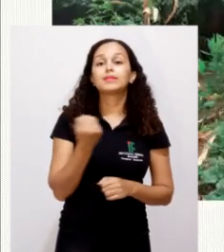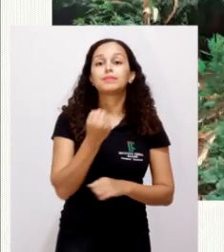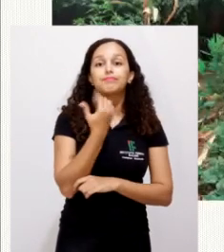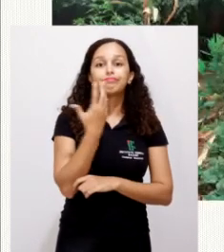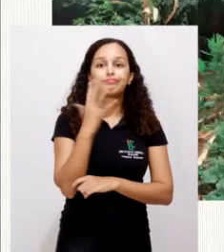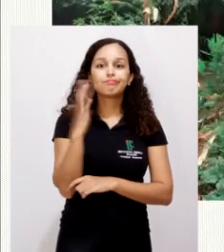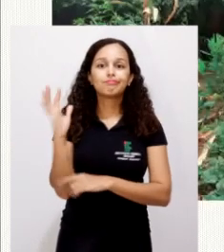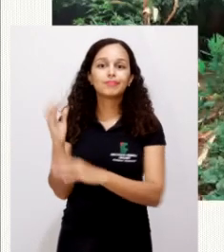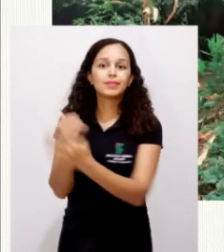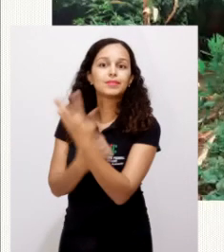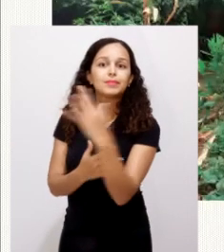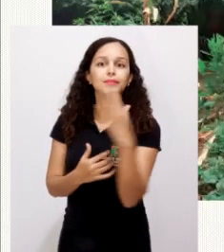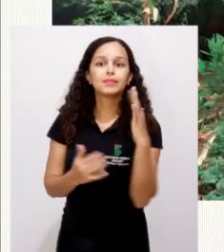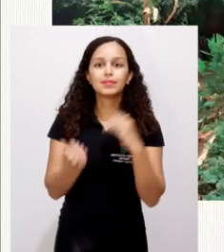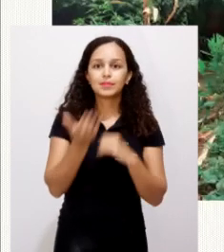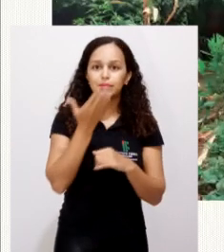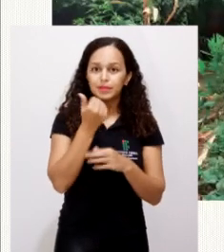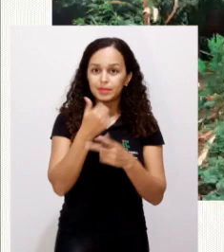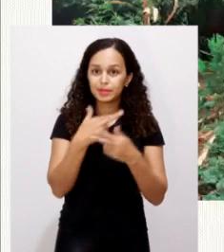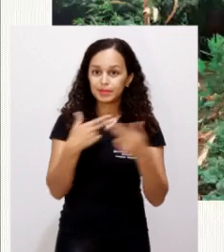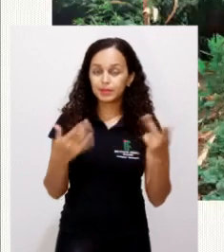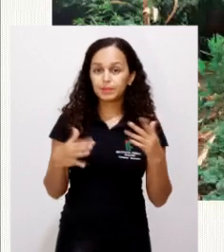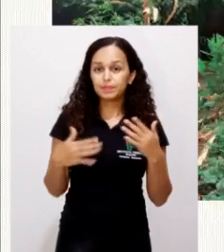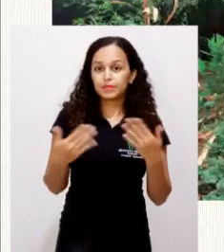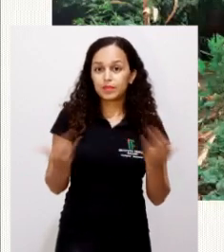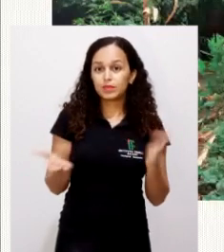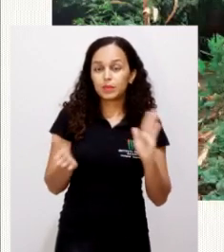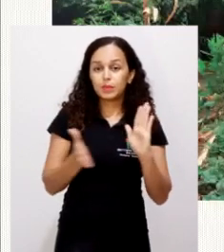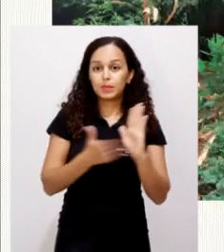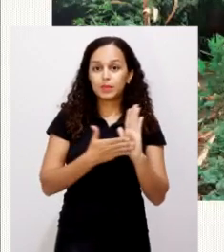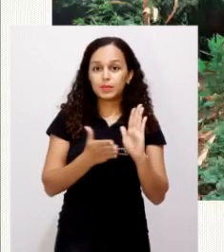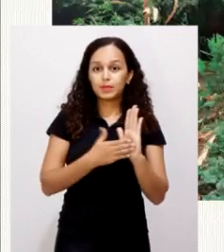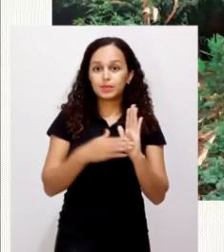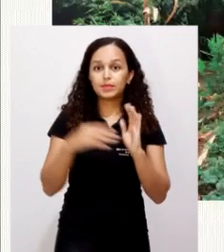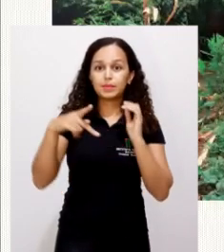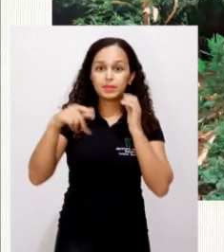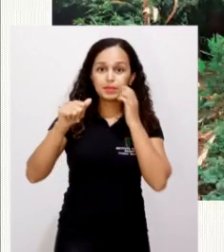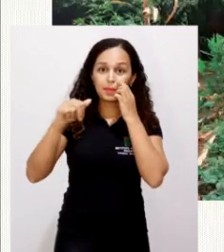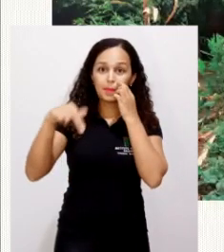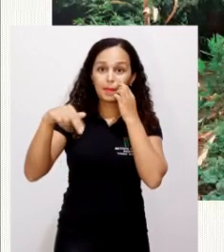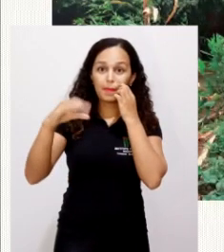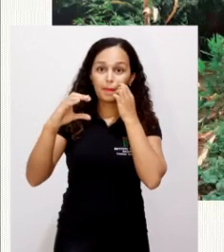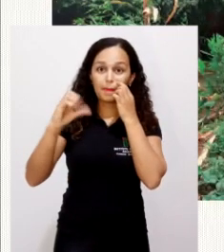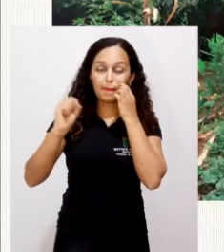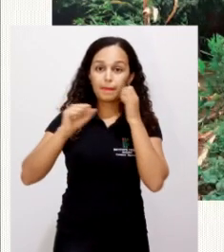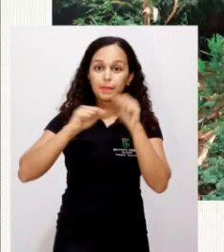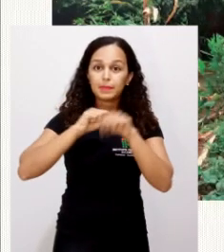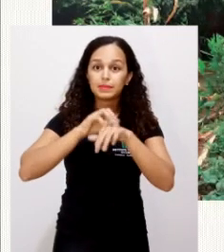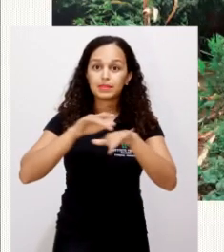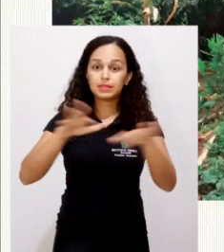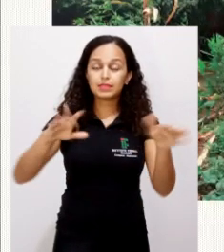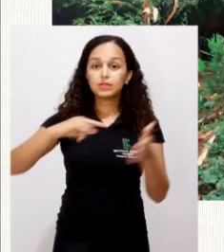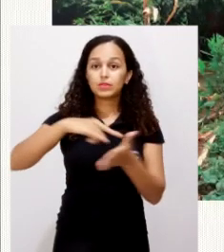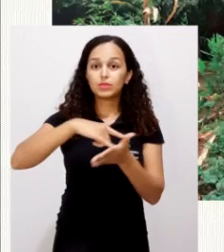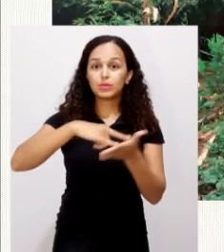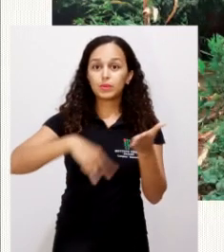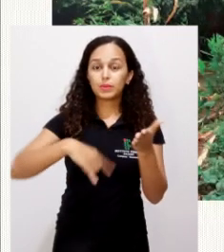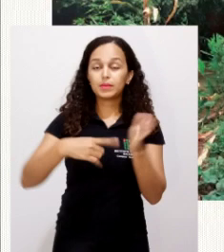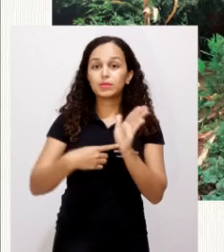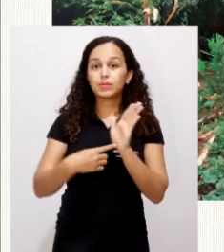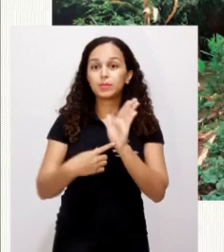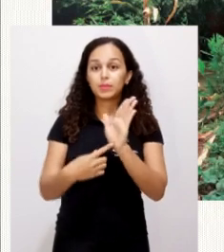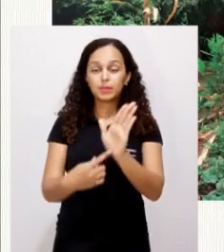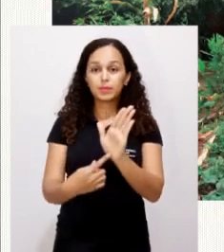alimentação. Então, como propostas para disseminar as punks, esses documentos trazem que